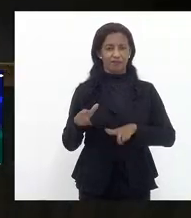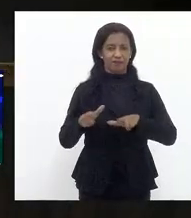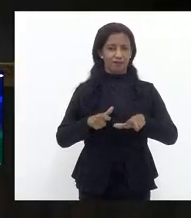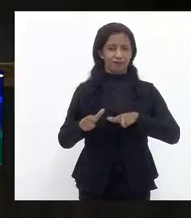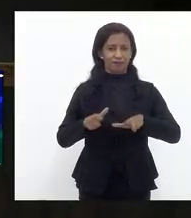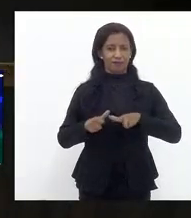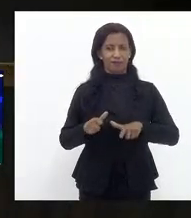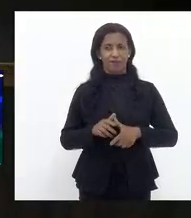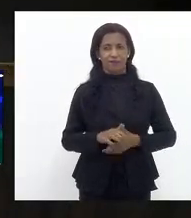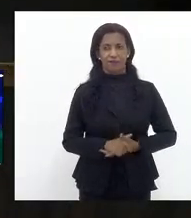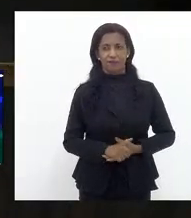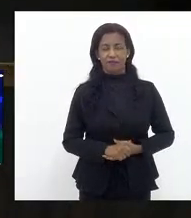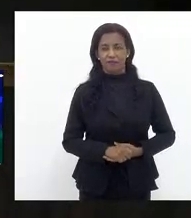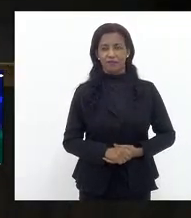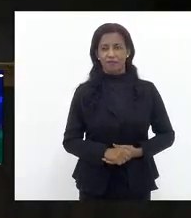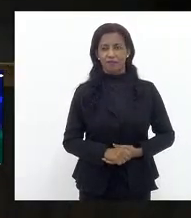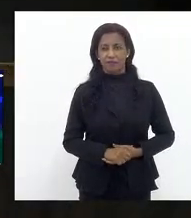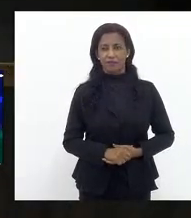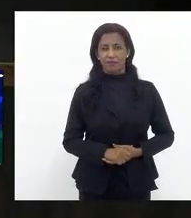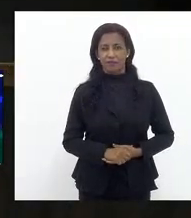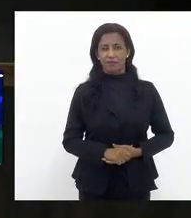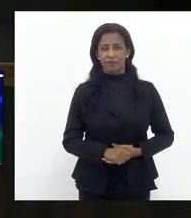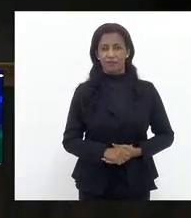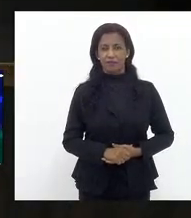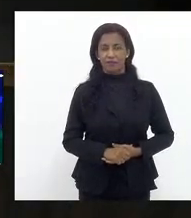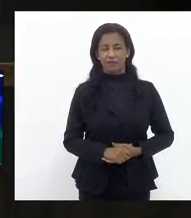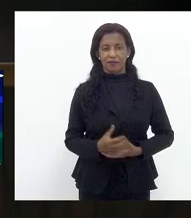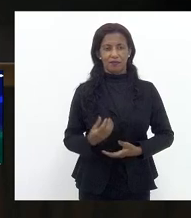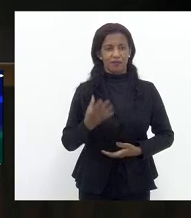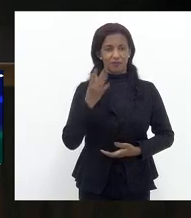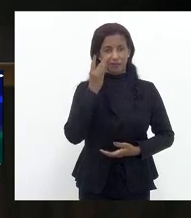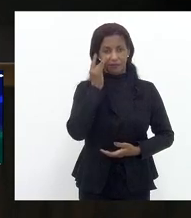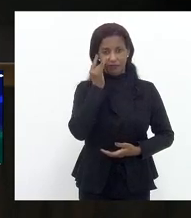servidores, agradecer a presença